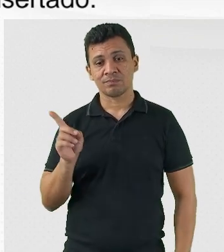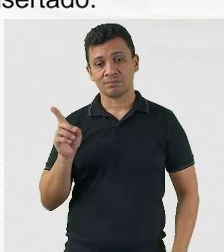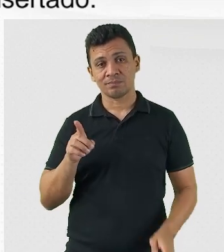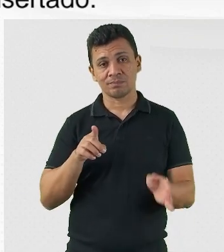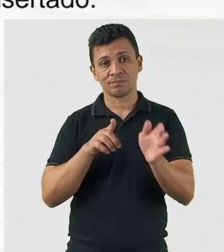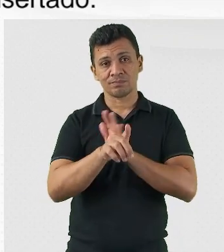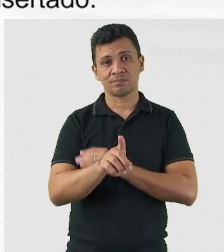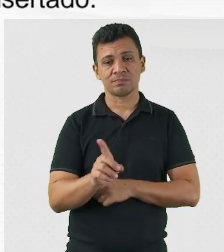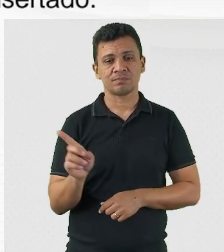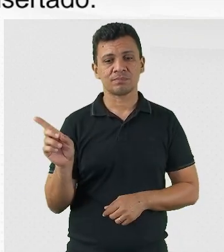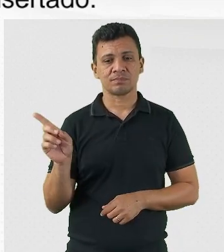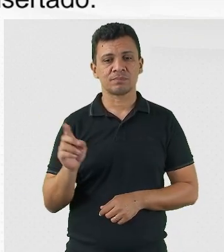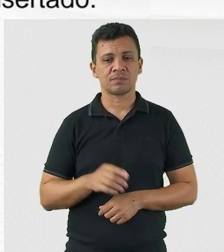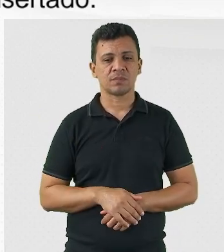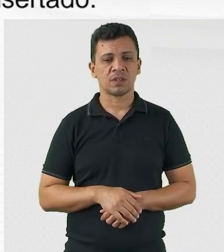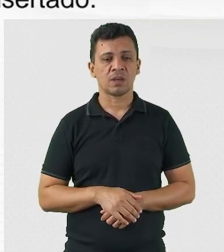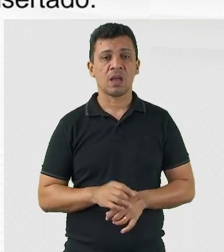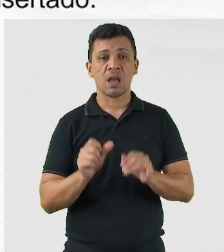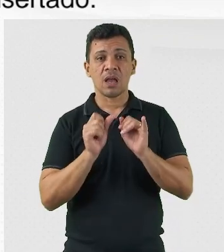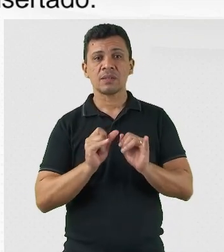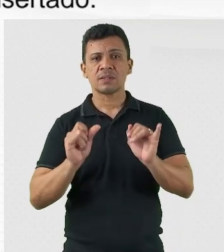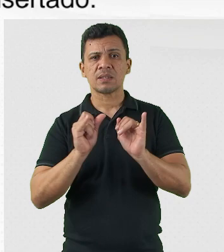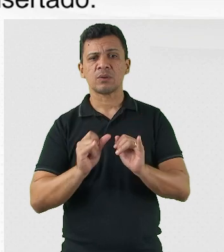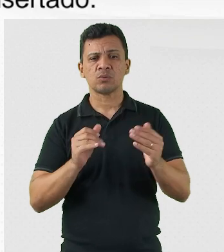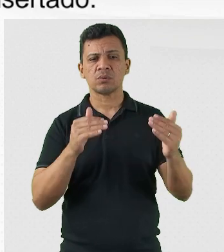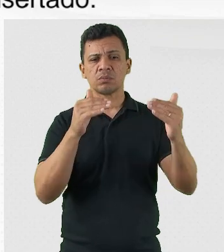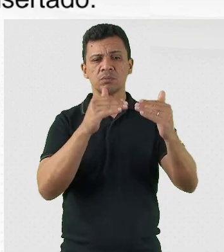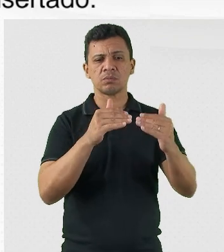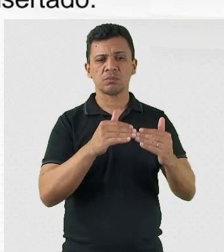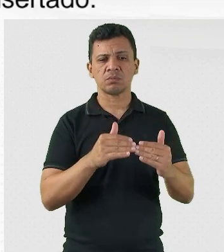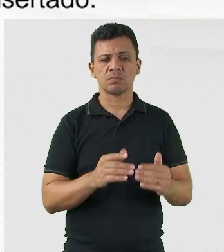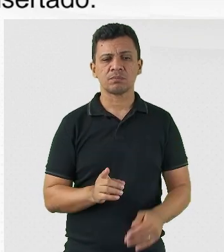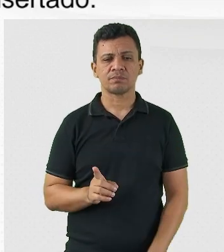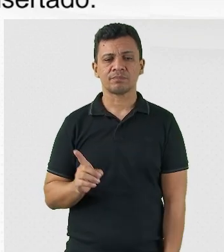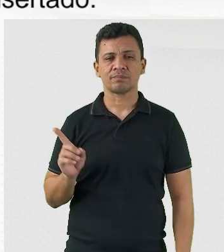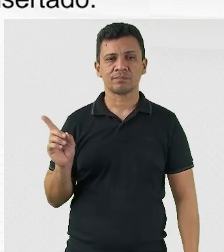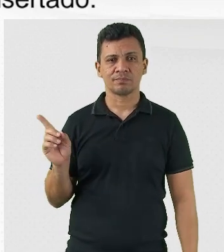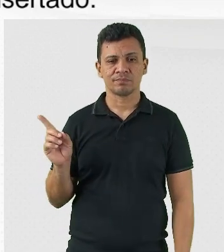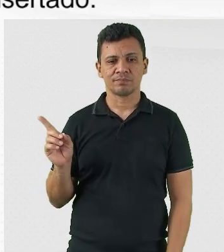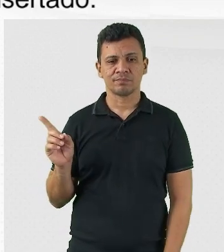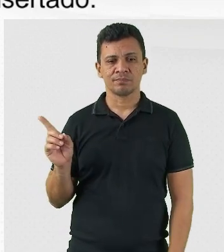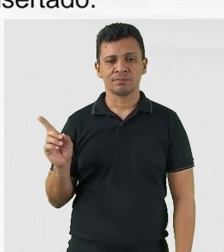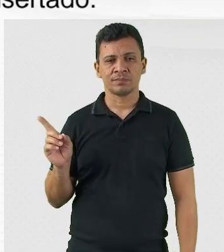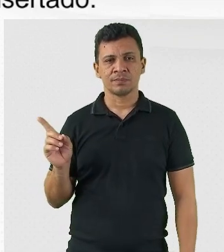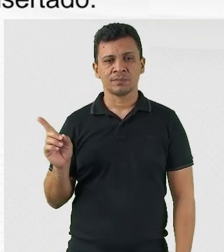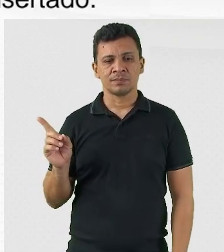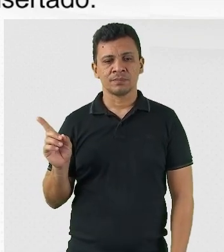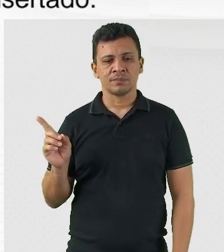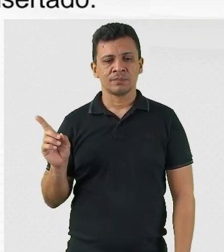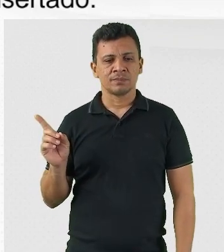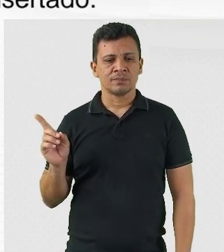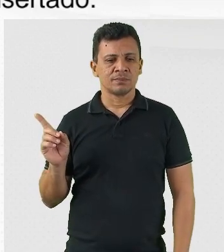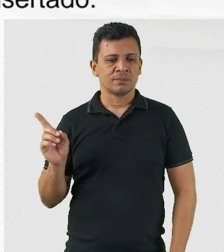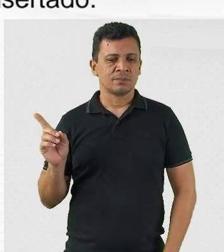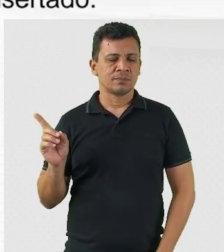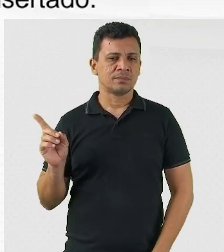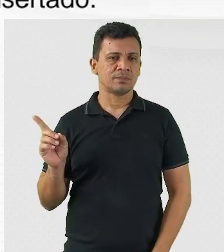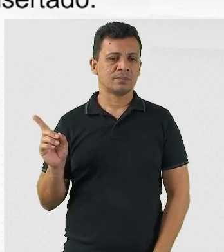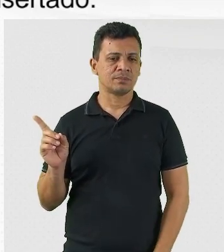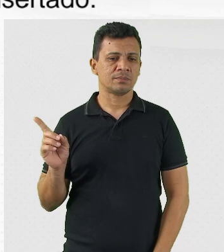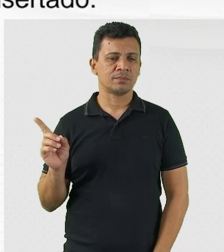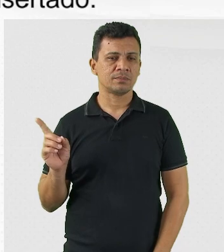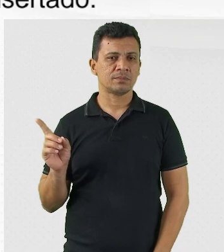questão. De acordo com esse anúncio, elevator is out of service, please use